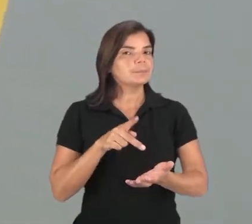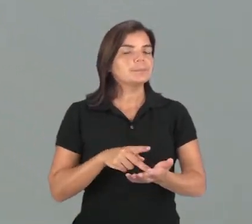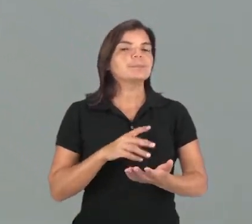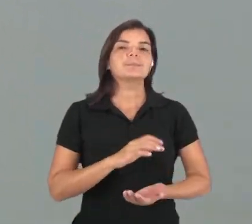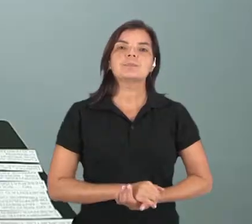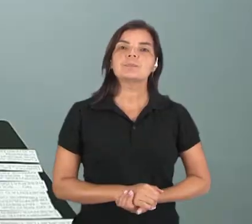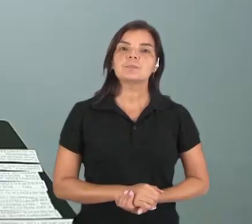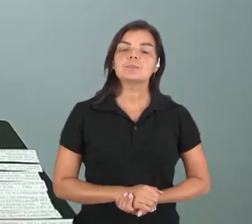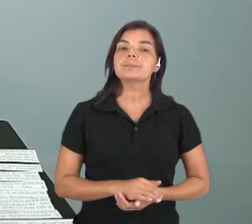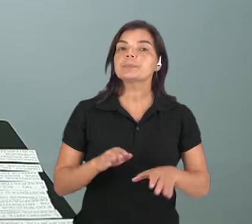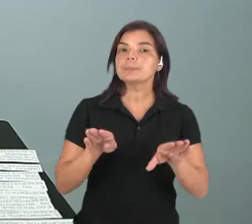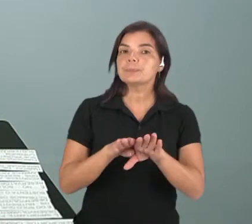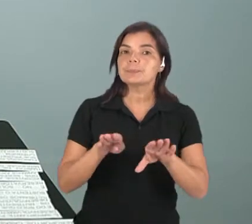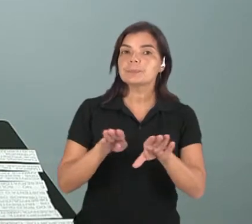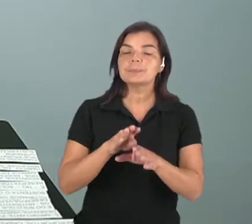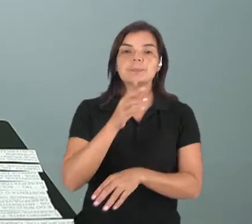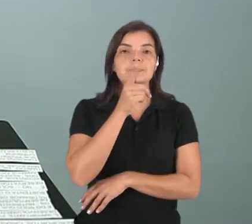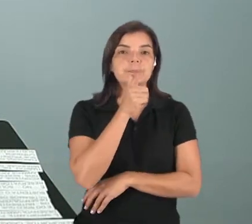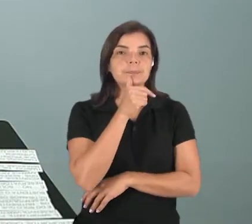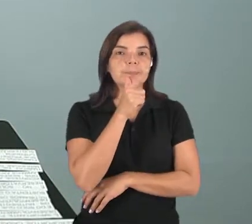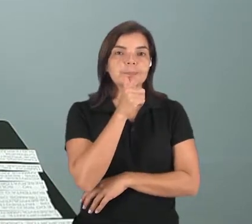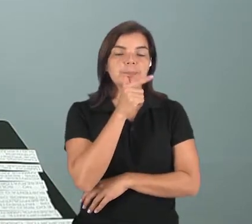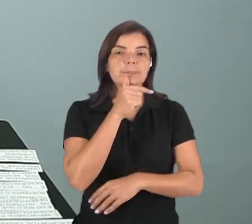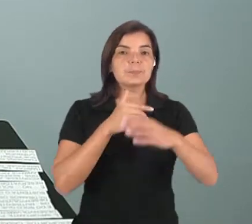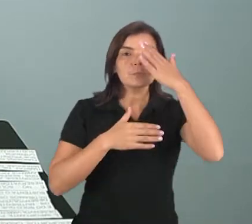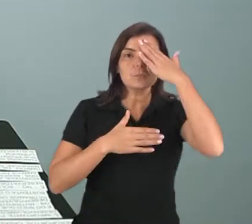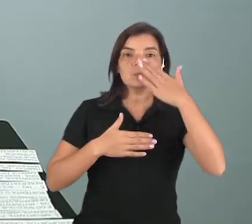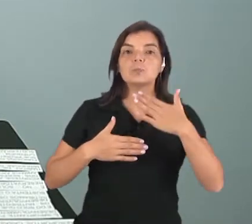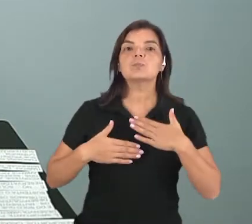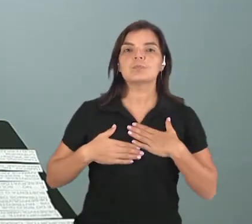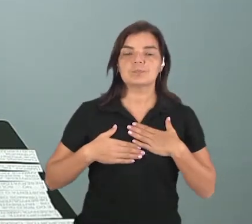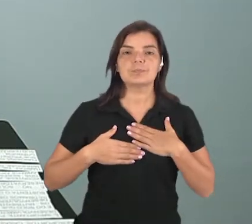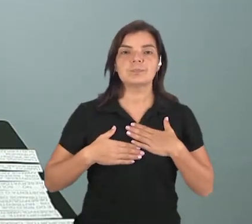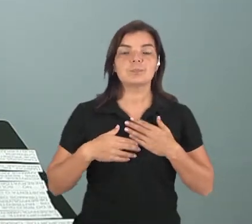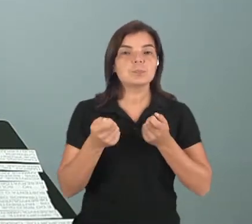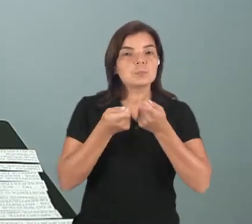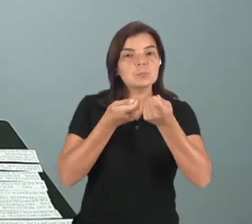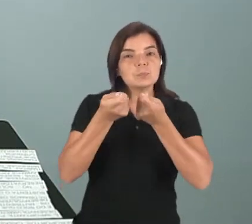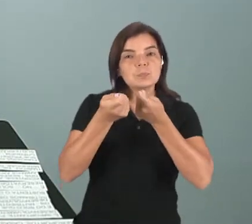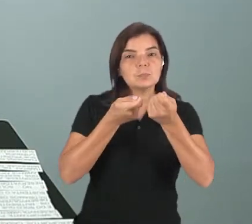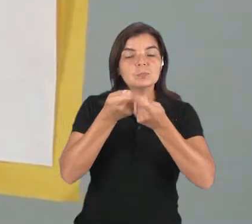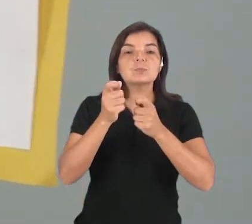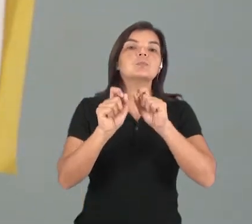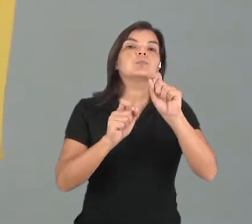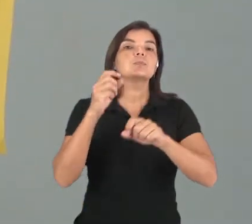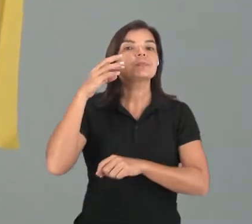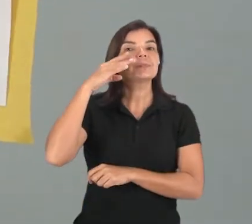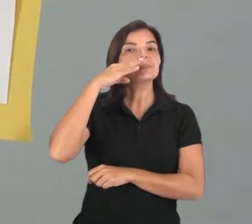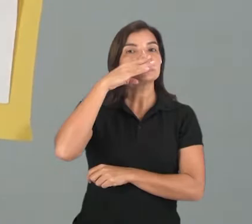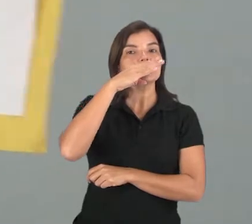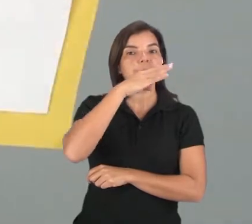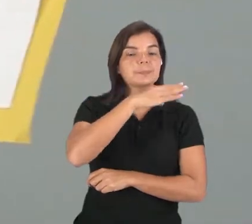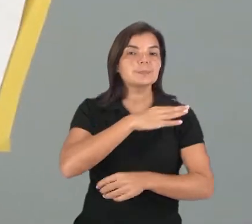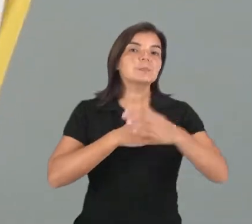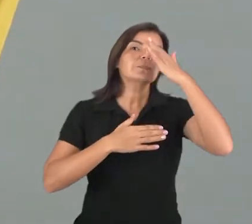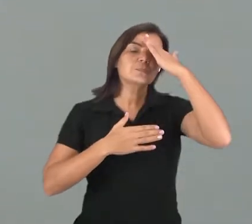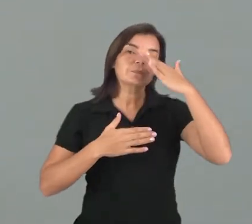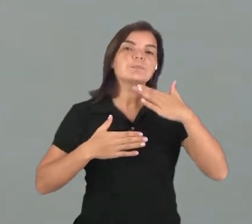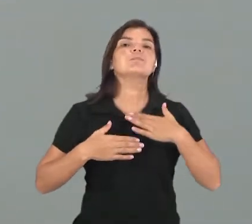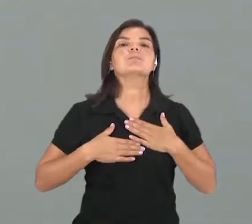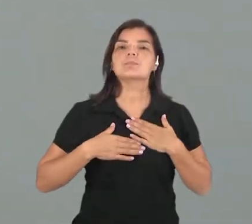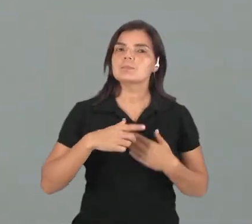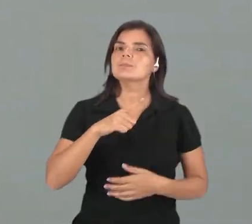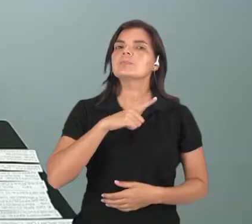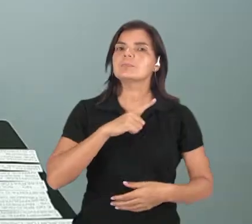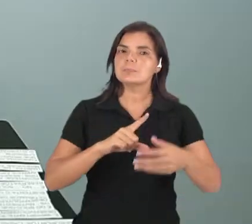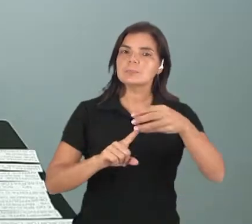tá? Também a água no corpo humano, ela regula a nossa temperatura. Isso mesmo, ela tem esta